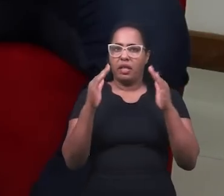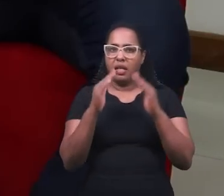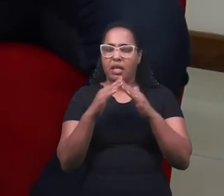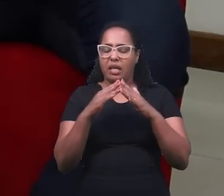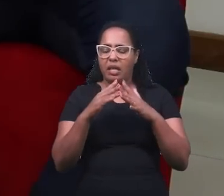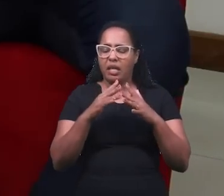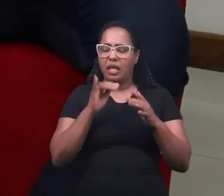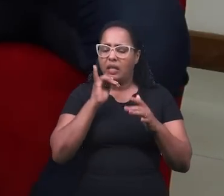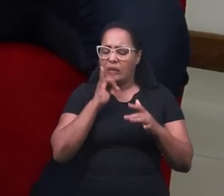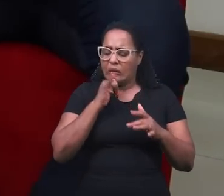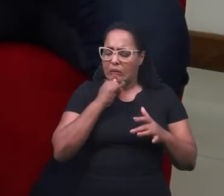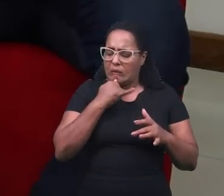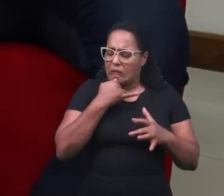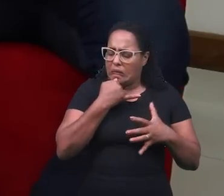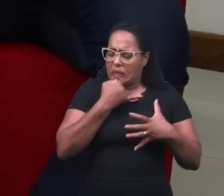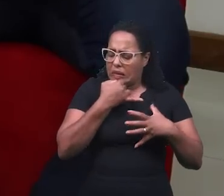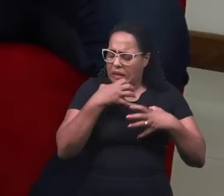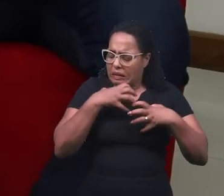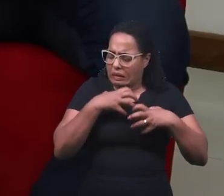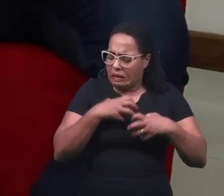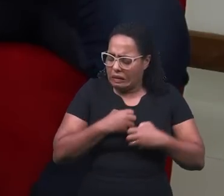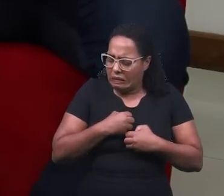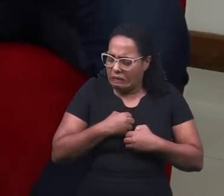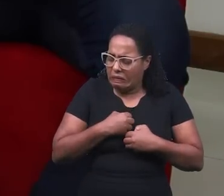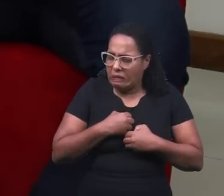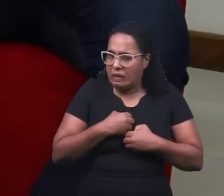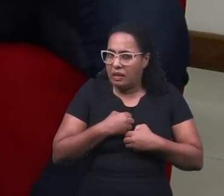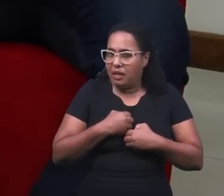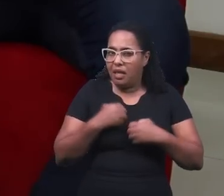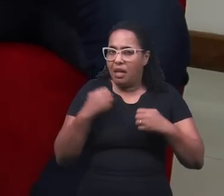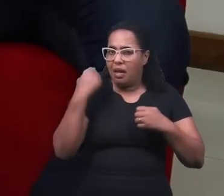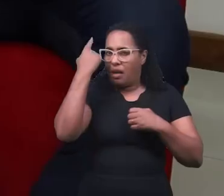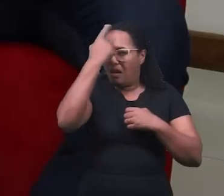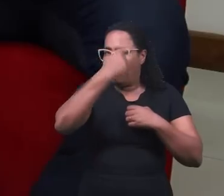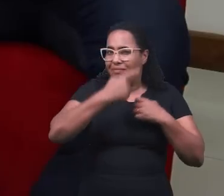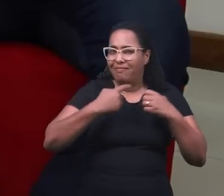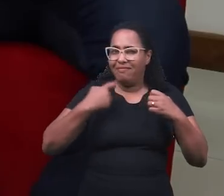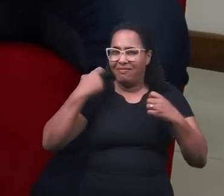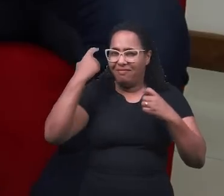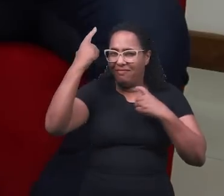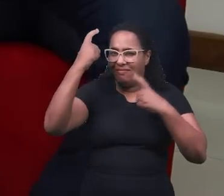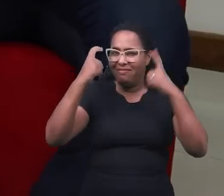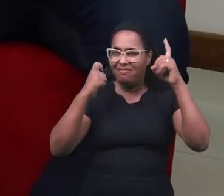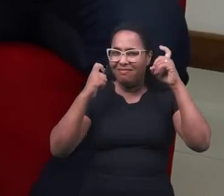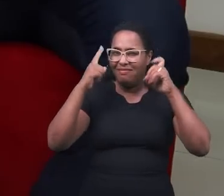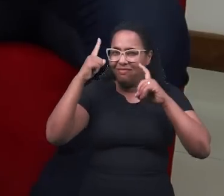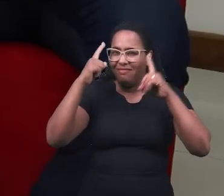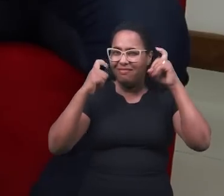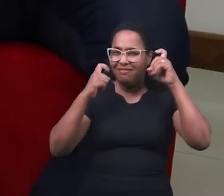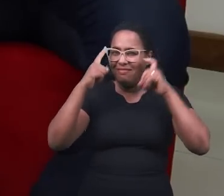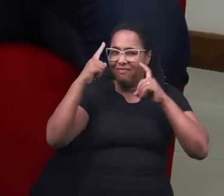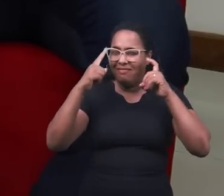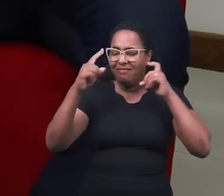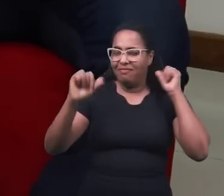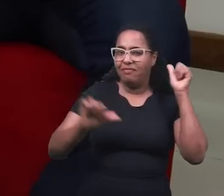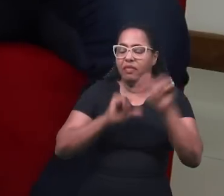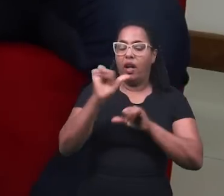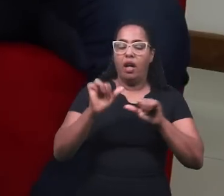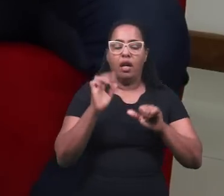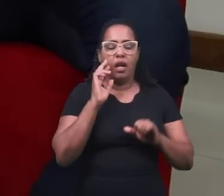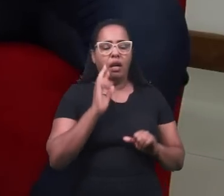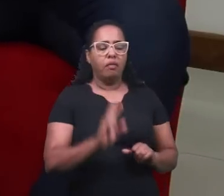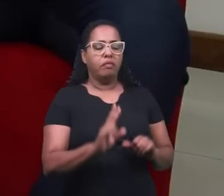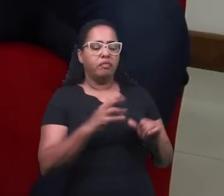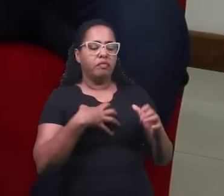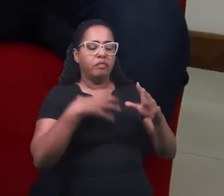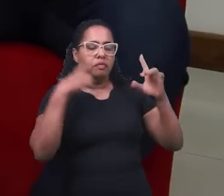casa deprimida, né, com seu semblante transformado. Né, e aquilo começou a preocupar